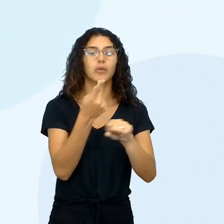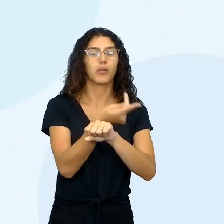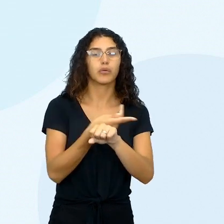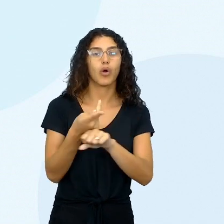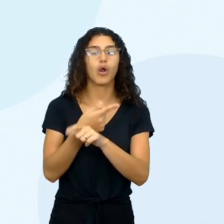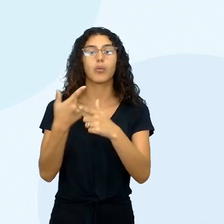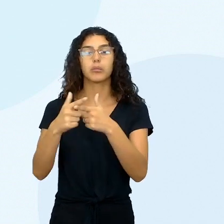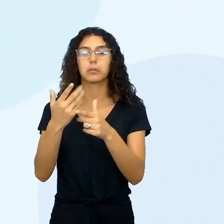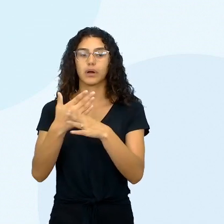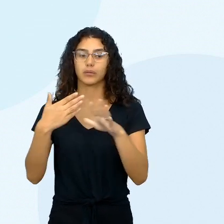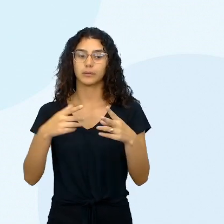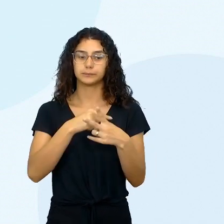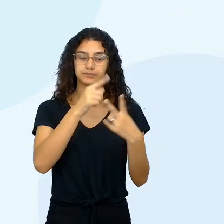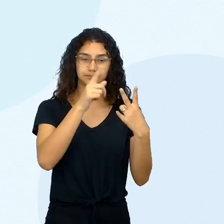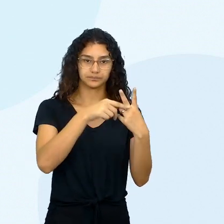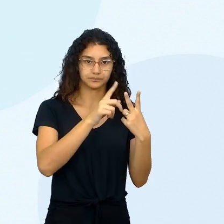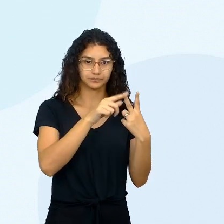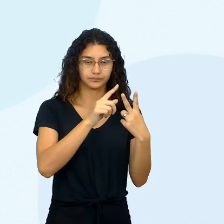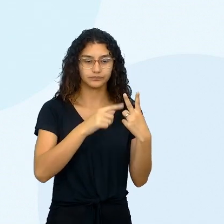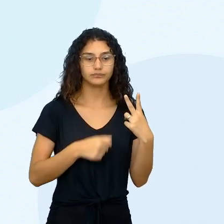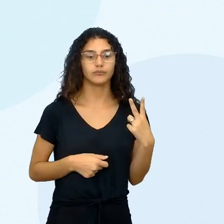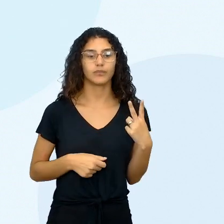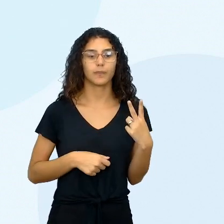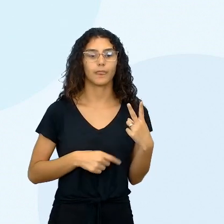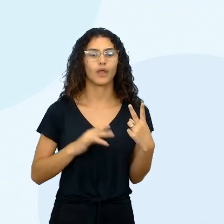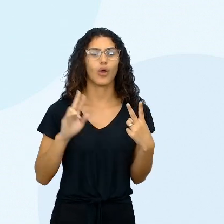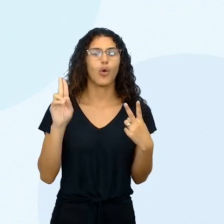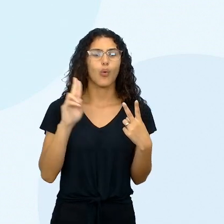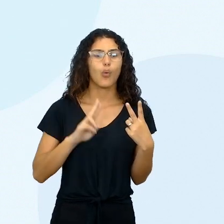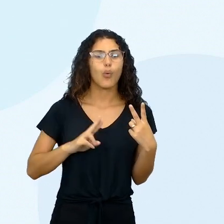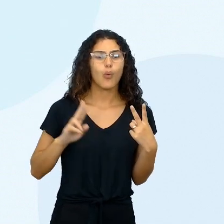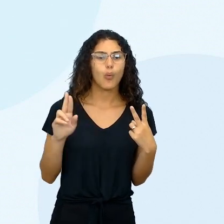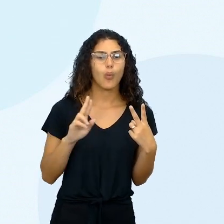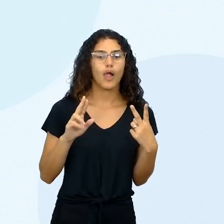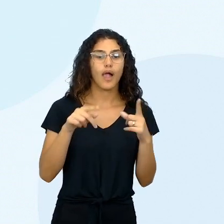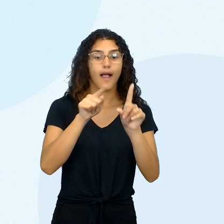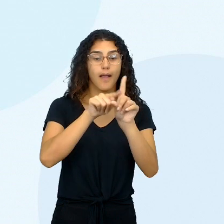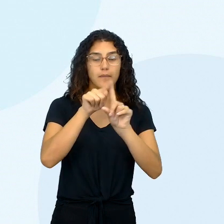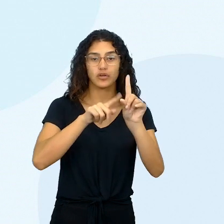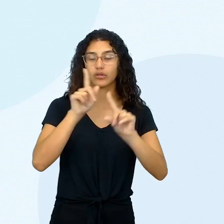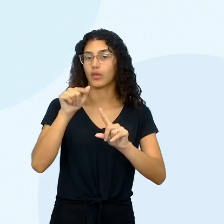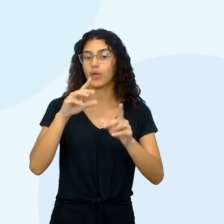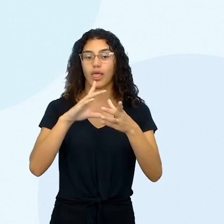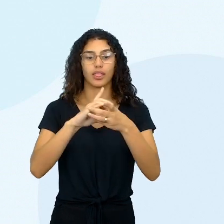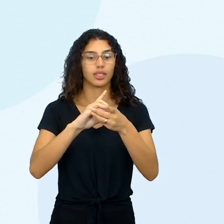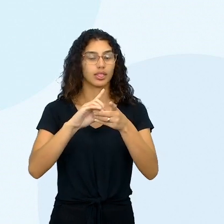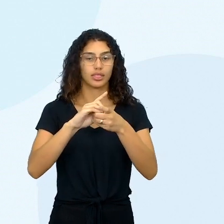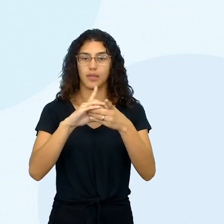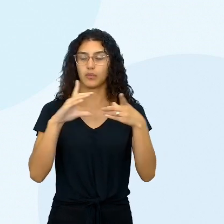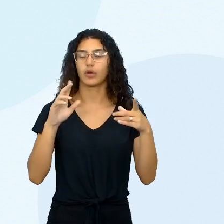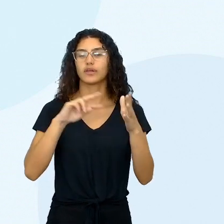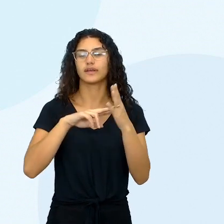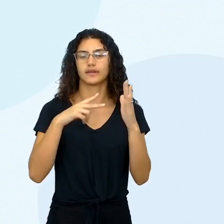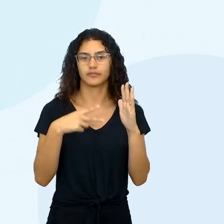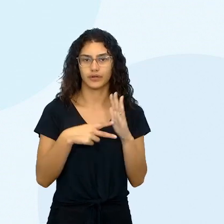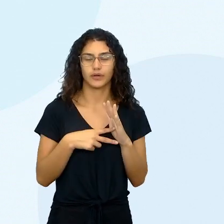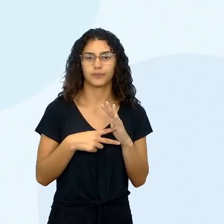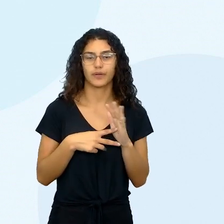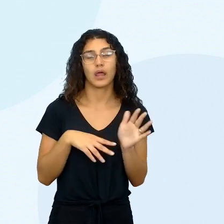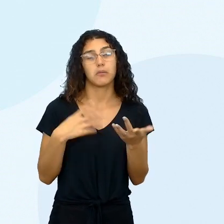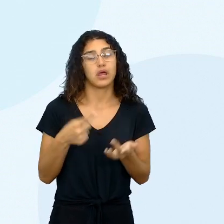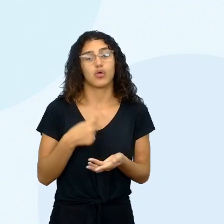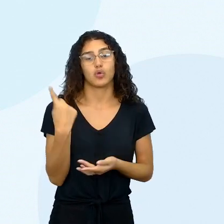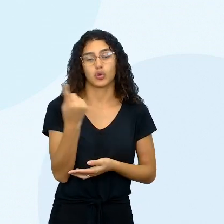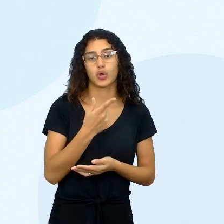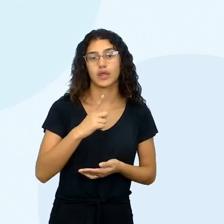soluções. Segundo ponto, a emergência climática ela não é democrática. O que eu quero dizer com isso? Né? Apesar da